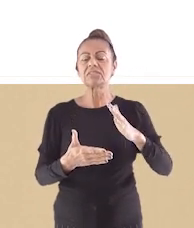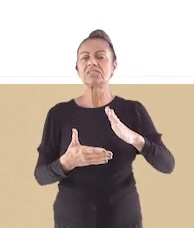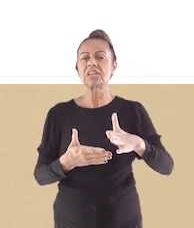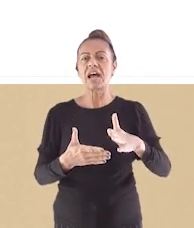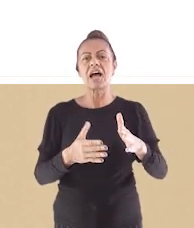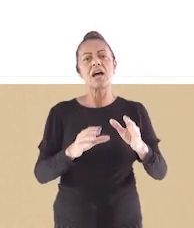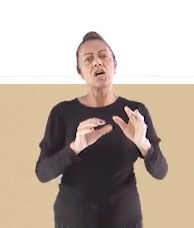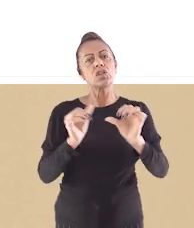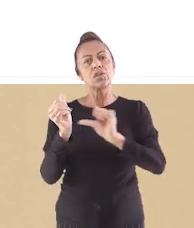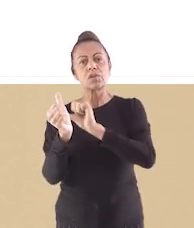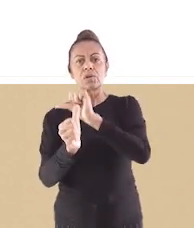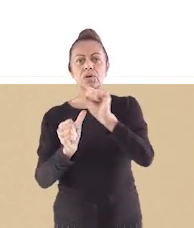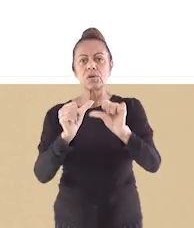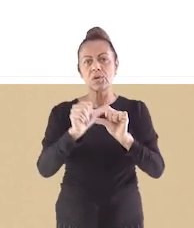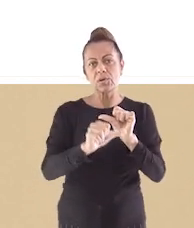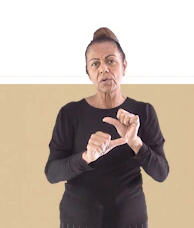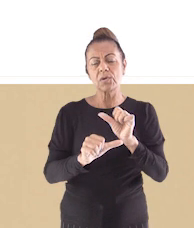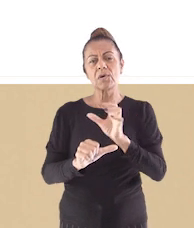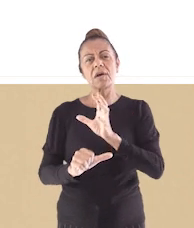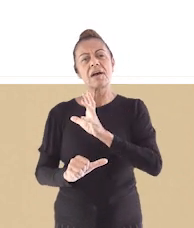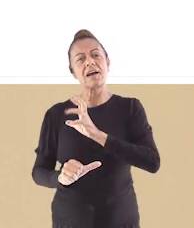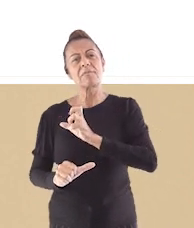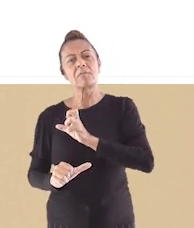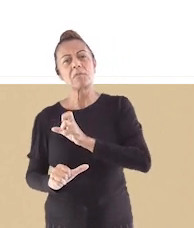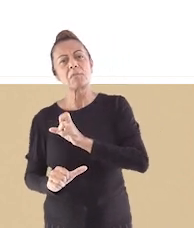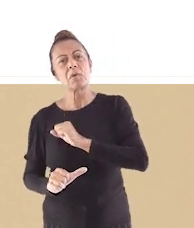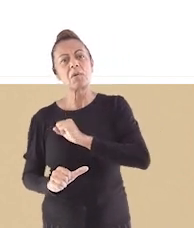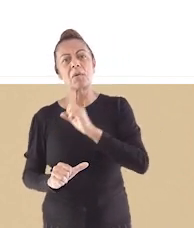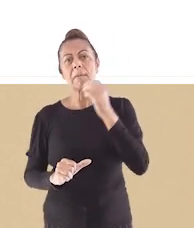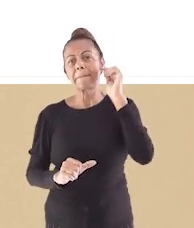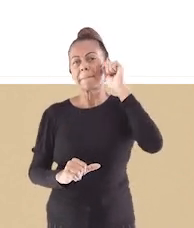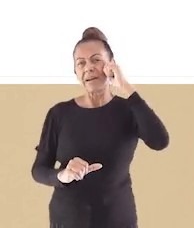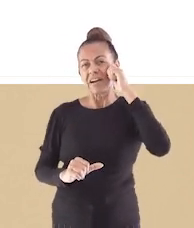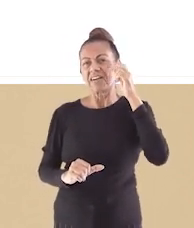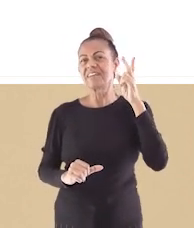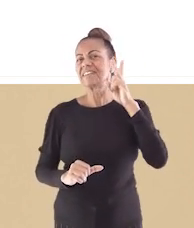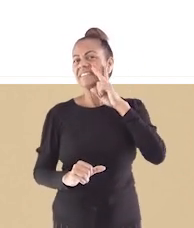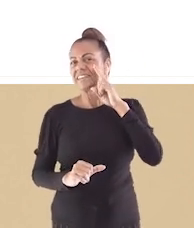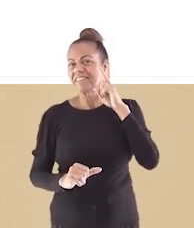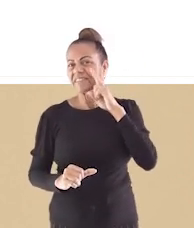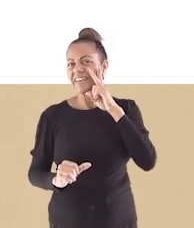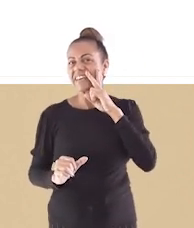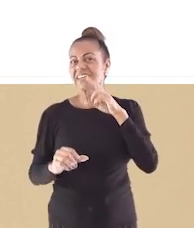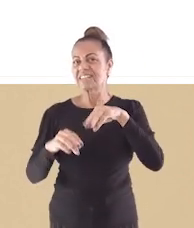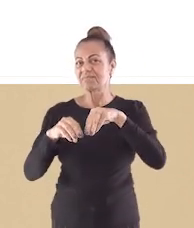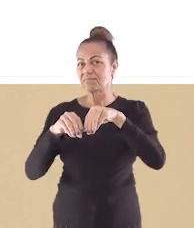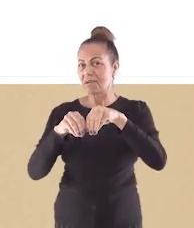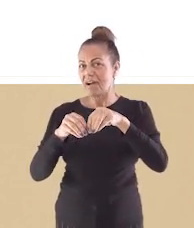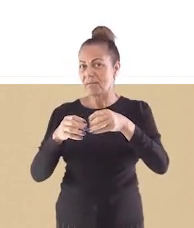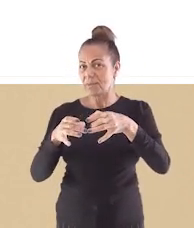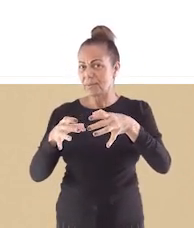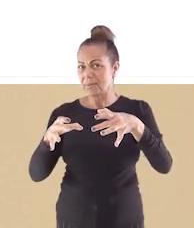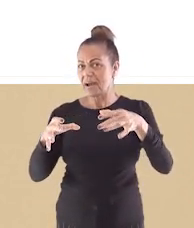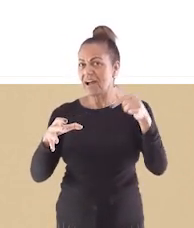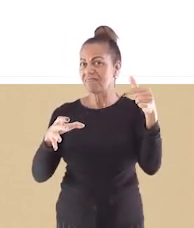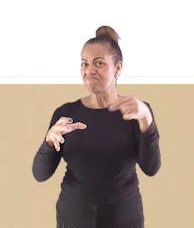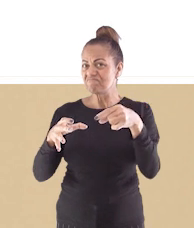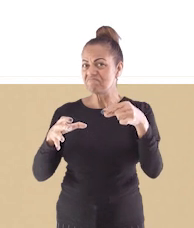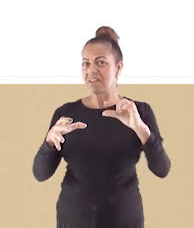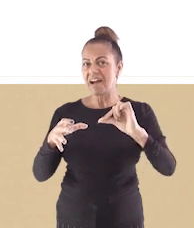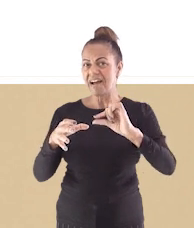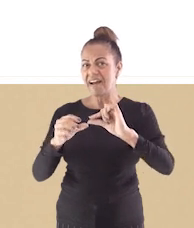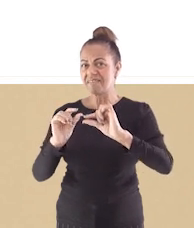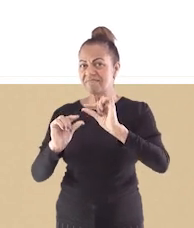pão. Seja qual for o caso, uma coisa é clara: sem a ajuda desses micróbios fermentadores amigáveis, nós, humanos, não seríamos os mesmos.